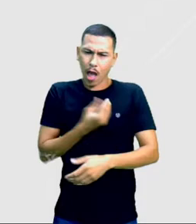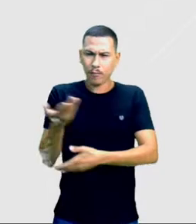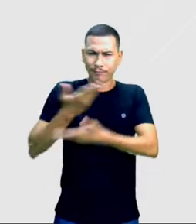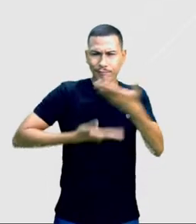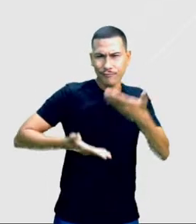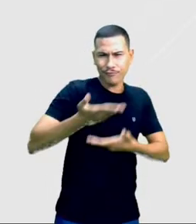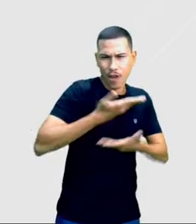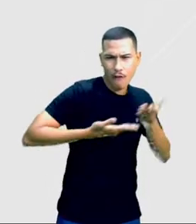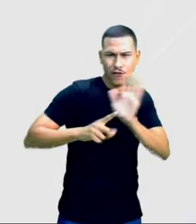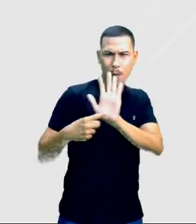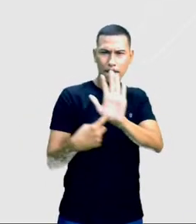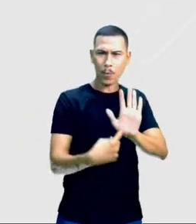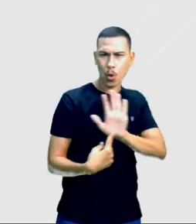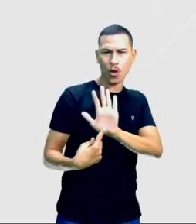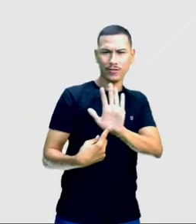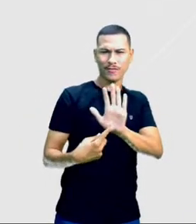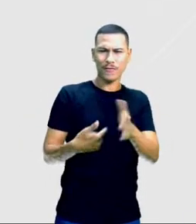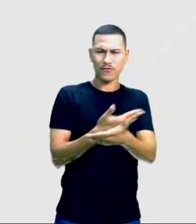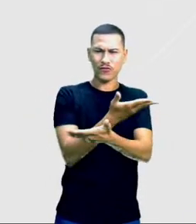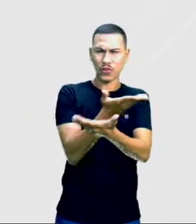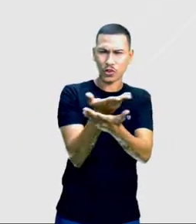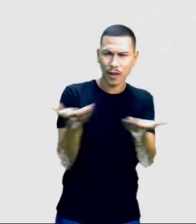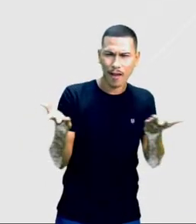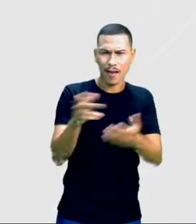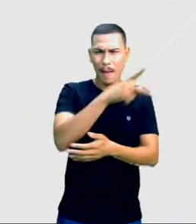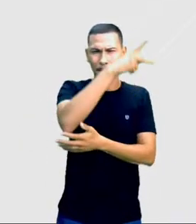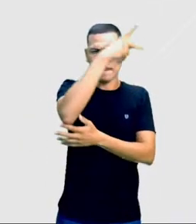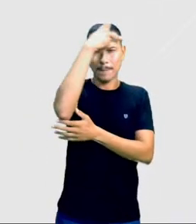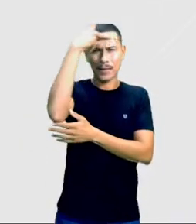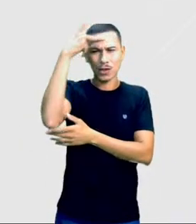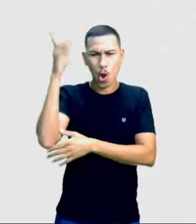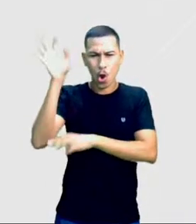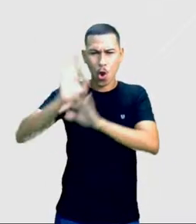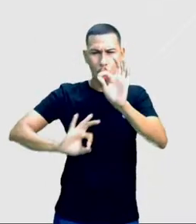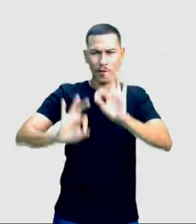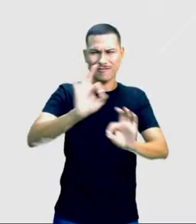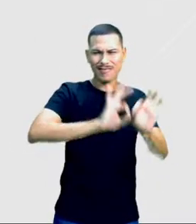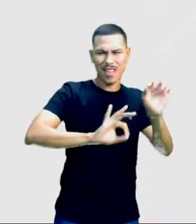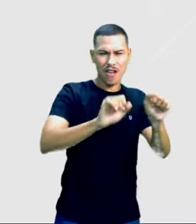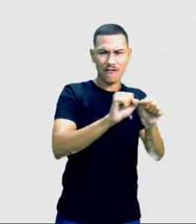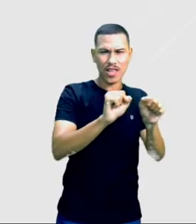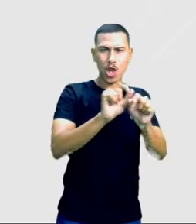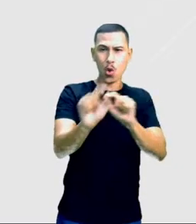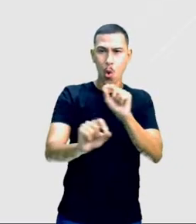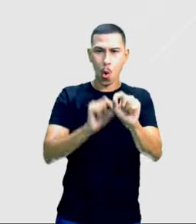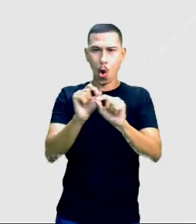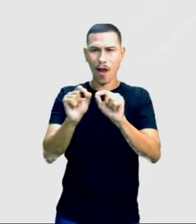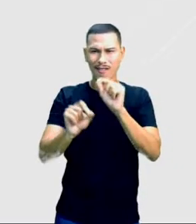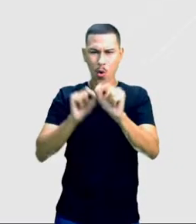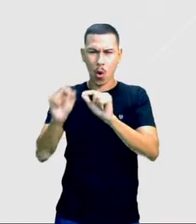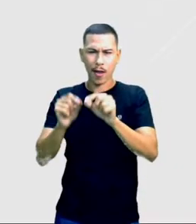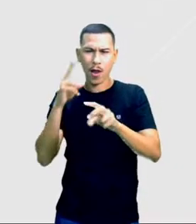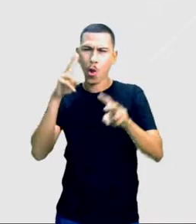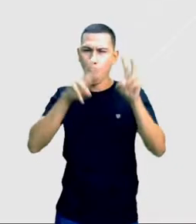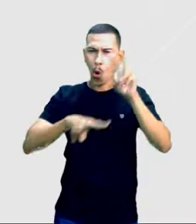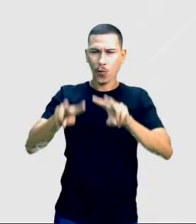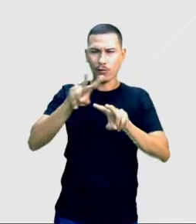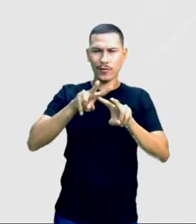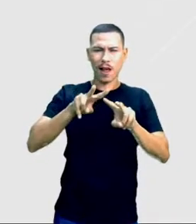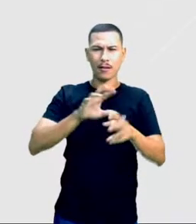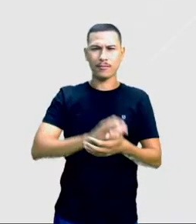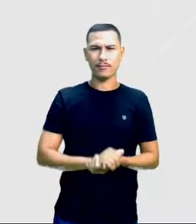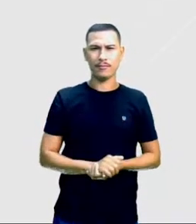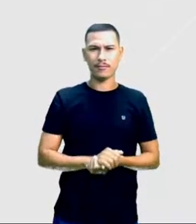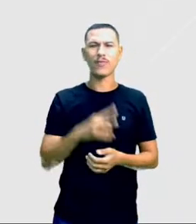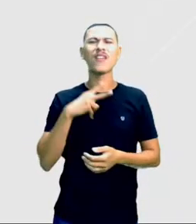essa configuração das pessoas fazendo o quê? Com essas nuvenzinhas, como se fosse o quê? A